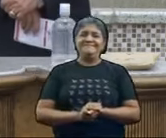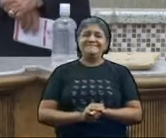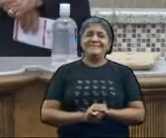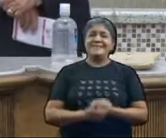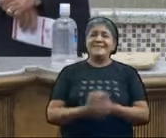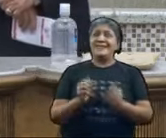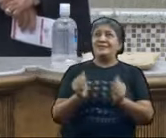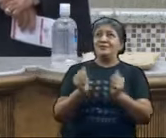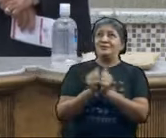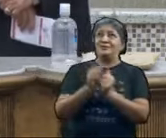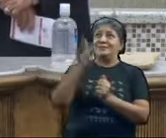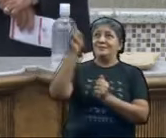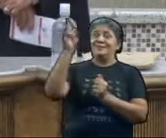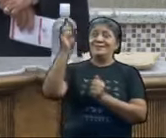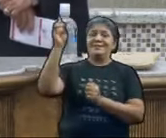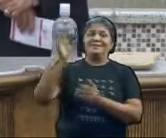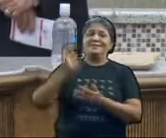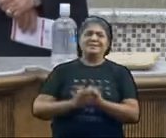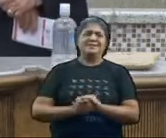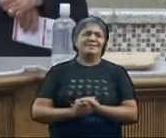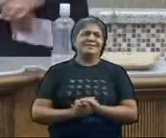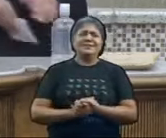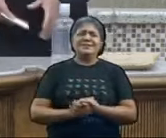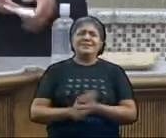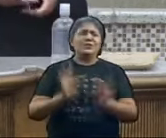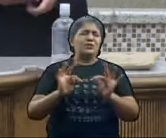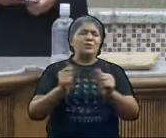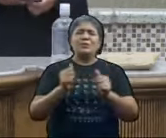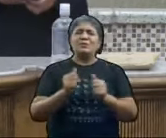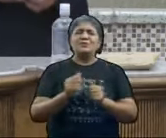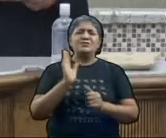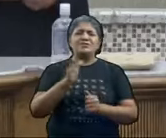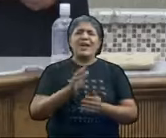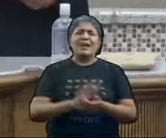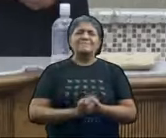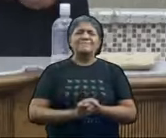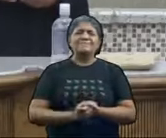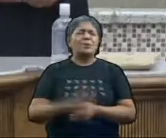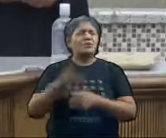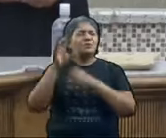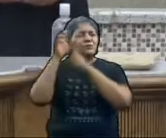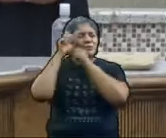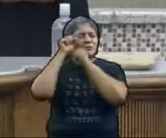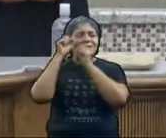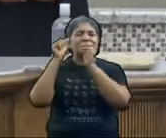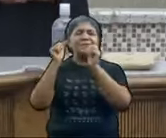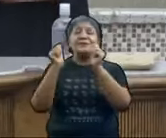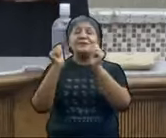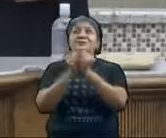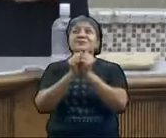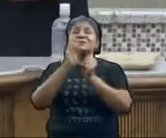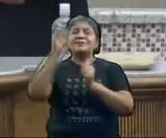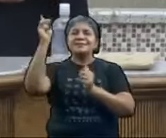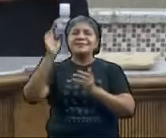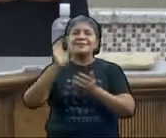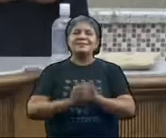Senhor. João Júnior, quantos irmãos que nós víamos aqui e hoje eles já estão